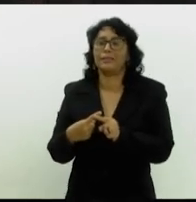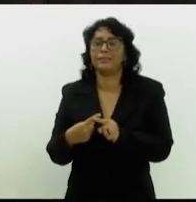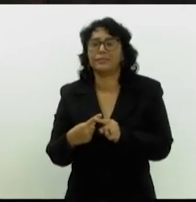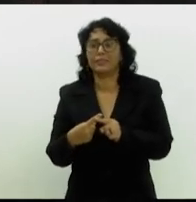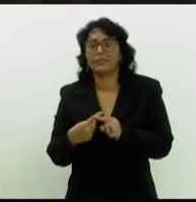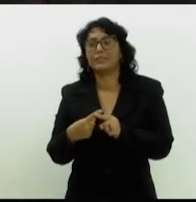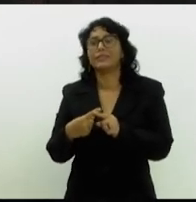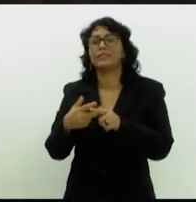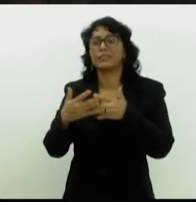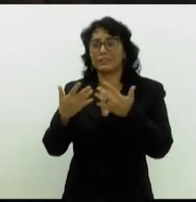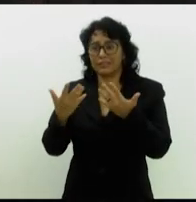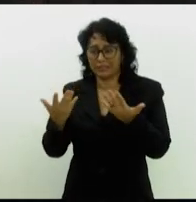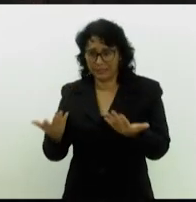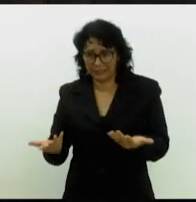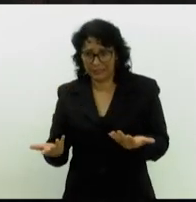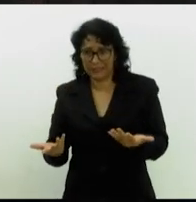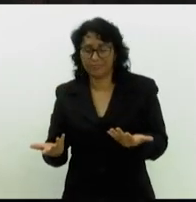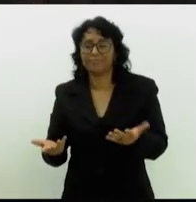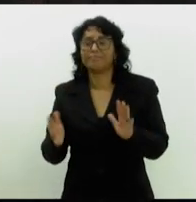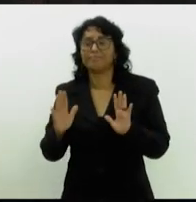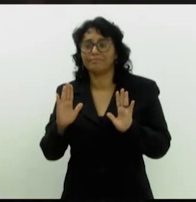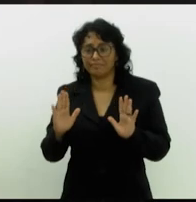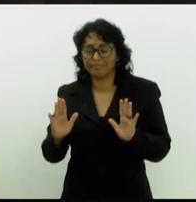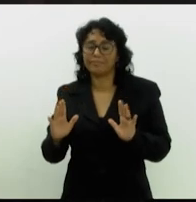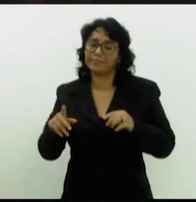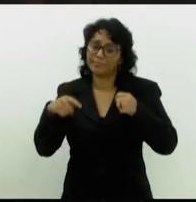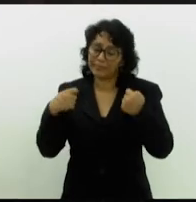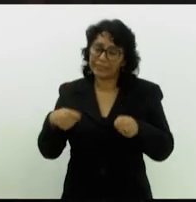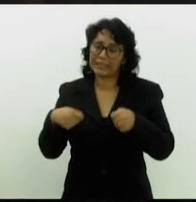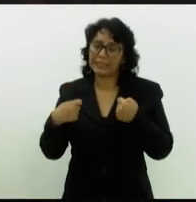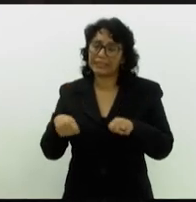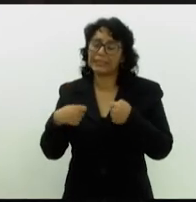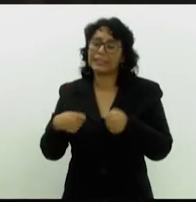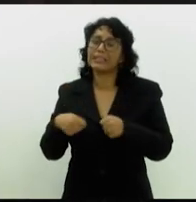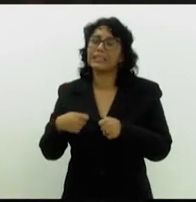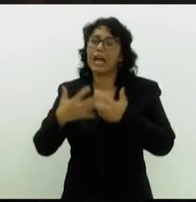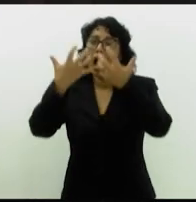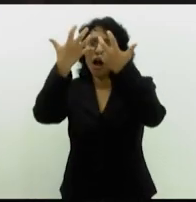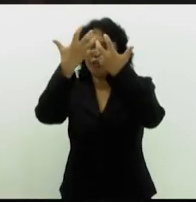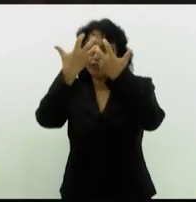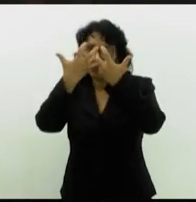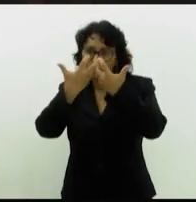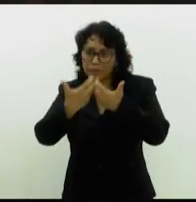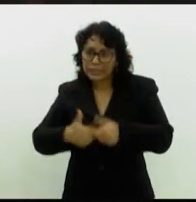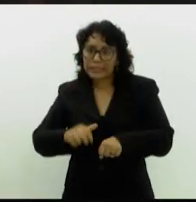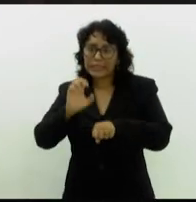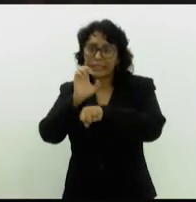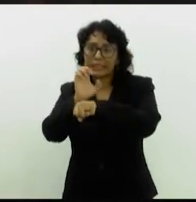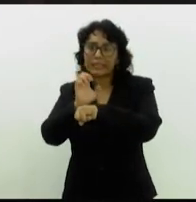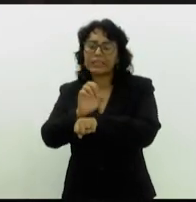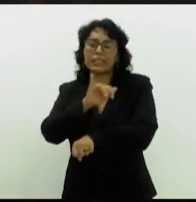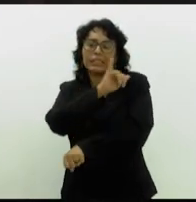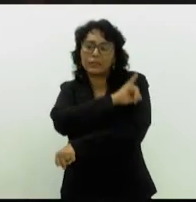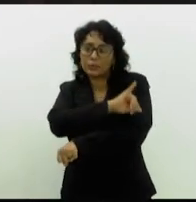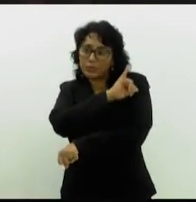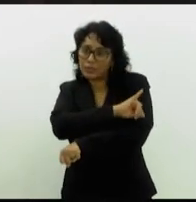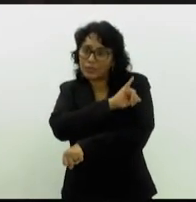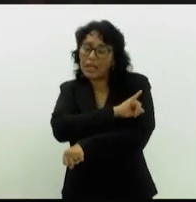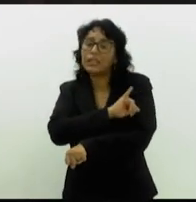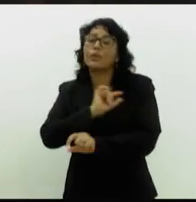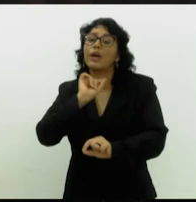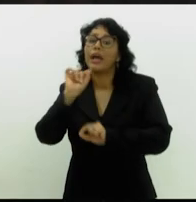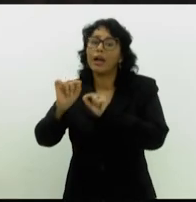TZ seja essa grande polmica estado ser mediador de conflito